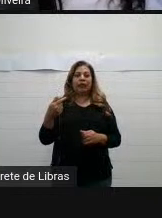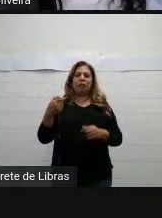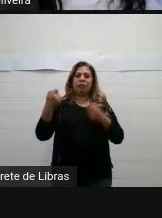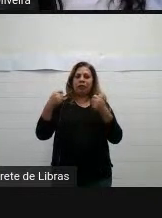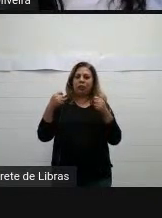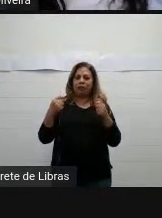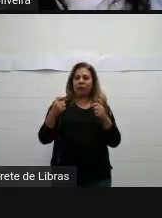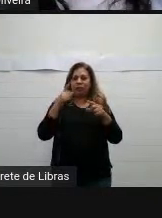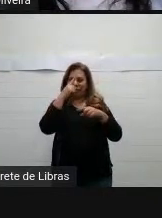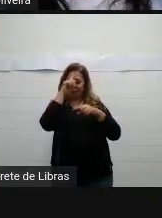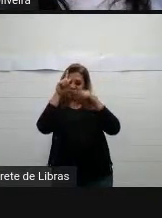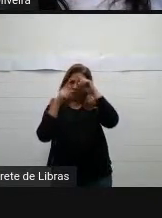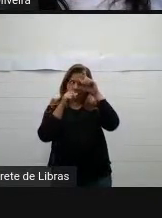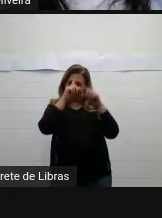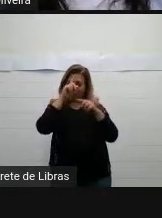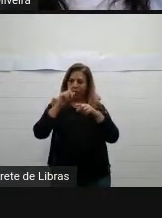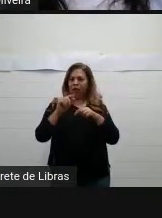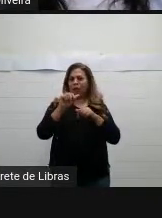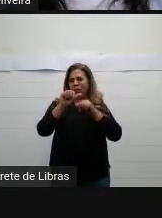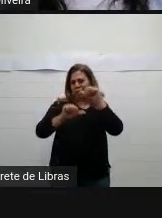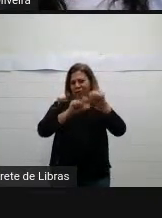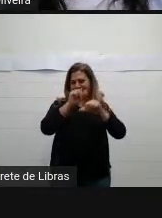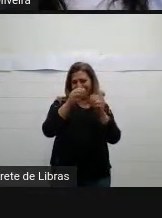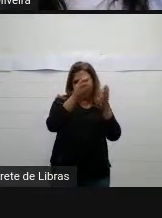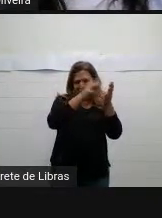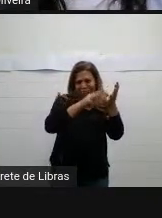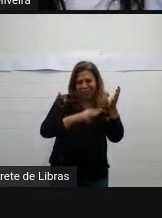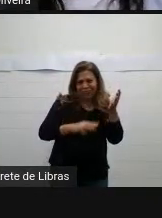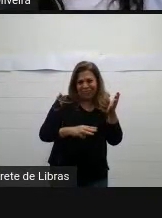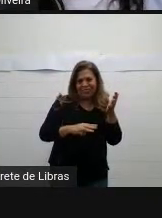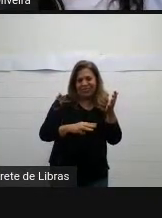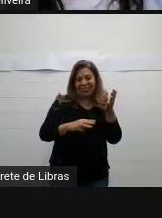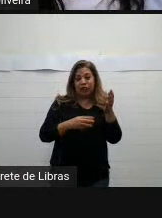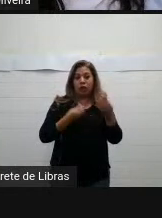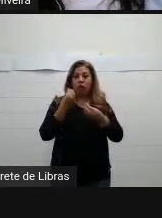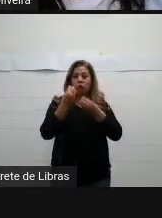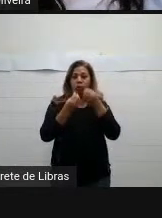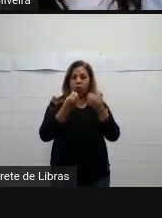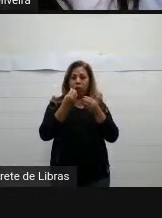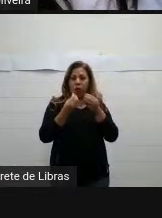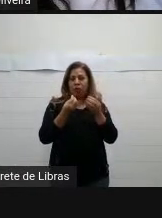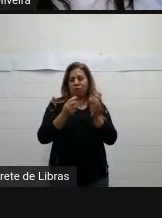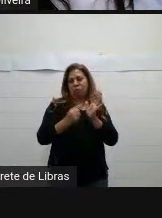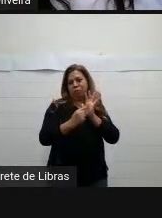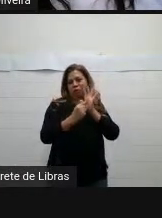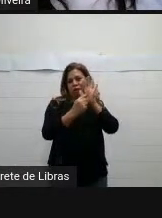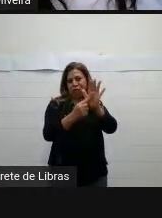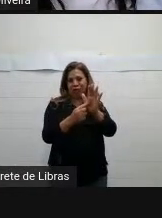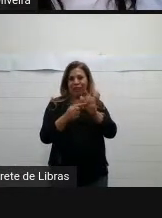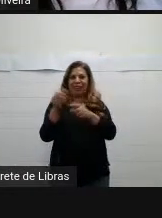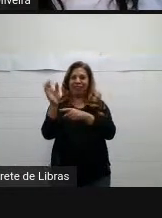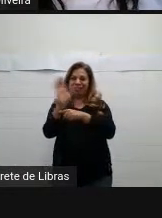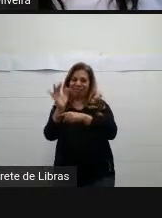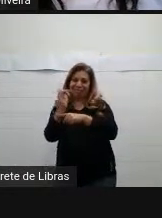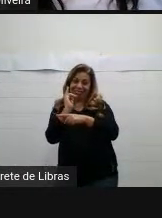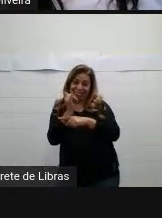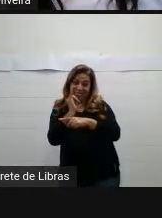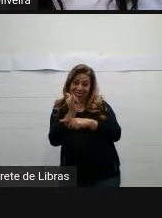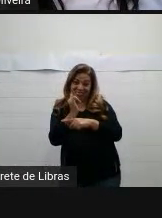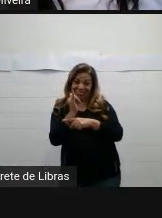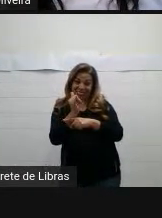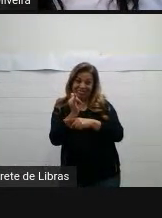reinventar praticamente toda a metodologia de abordagem, né, do documentário. A priori, a gente tinha